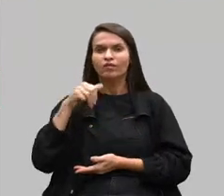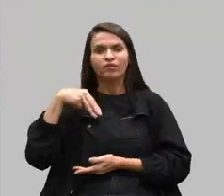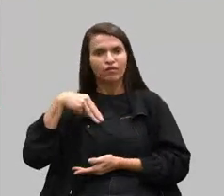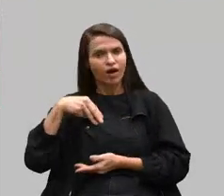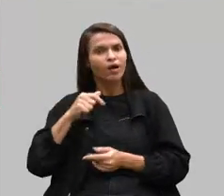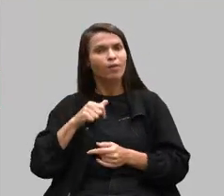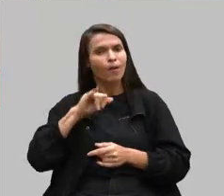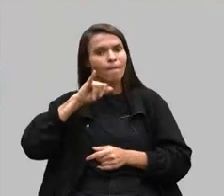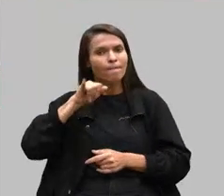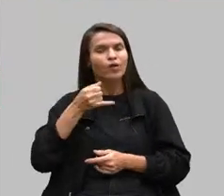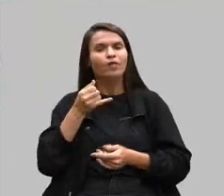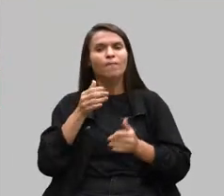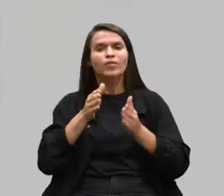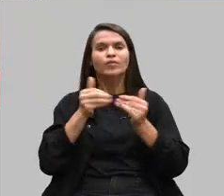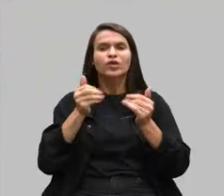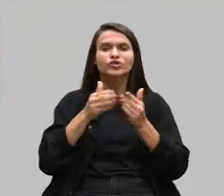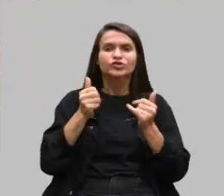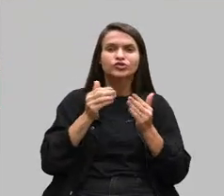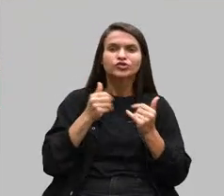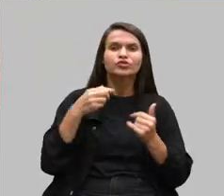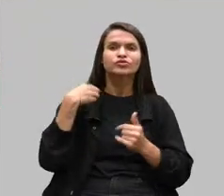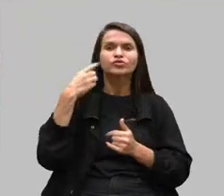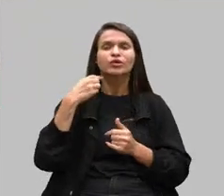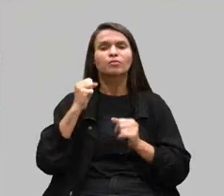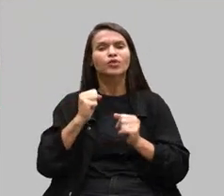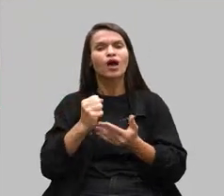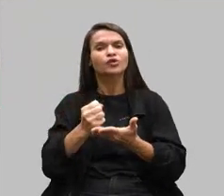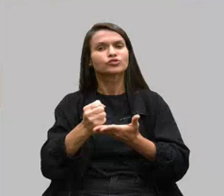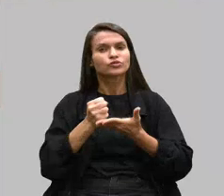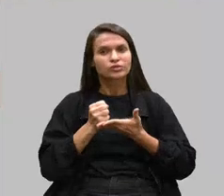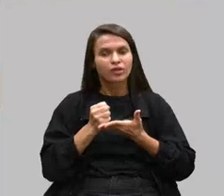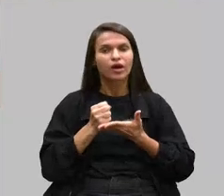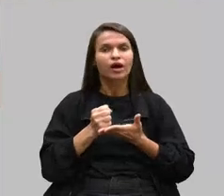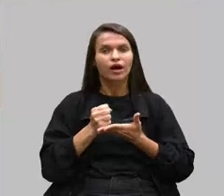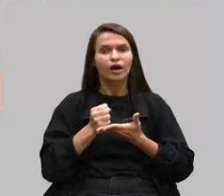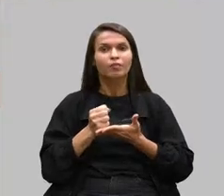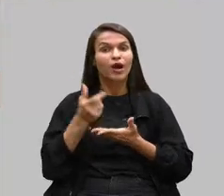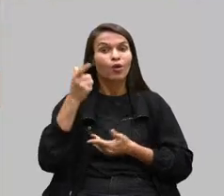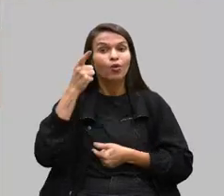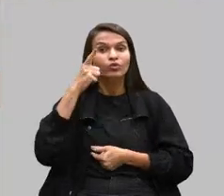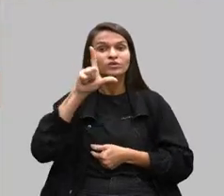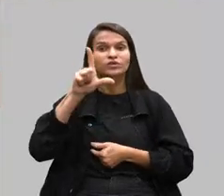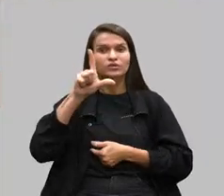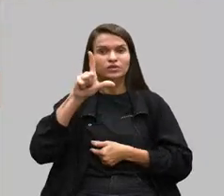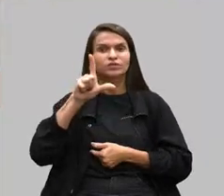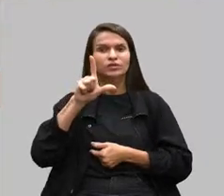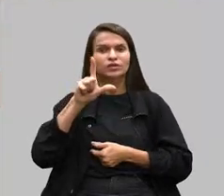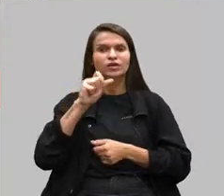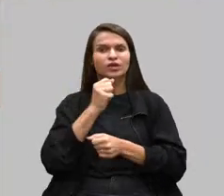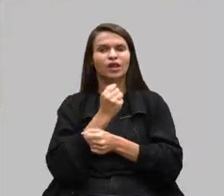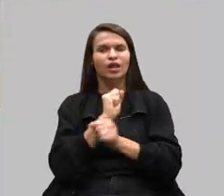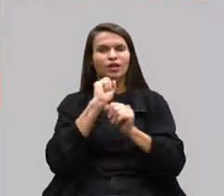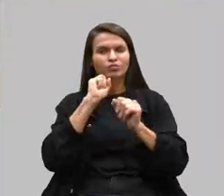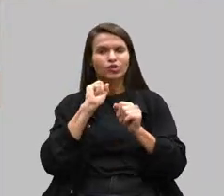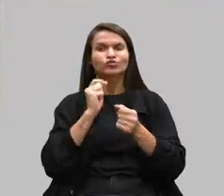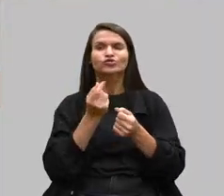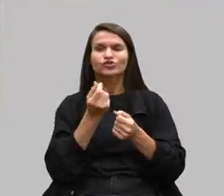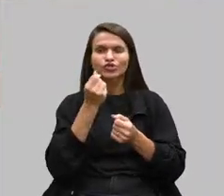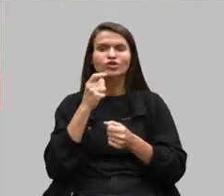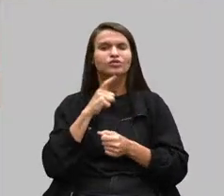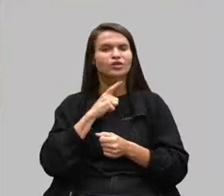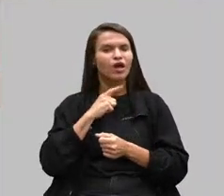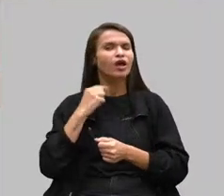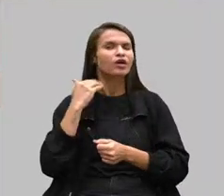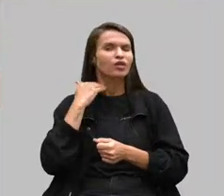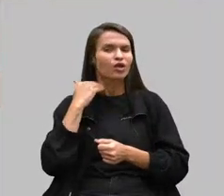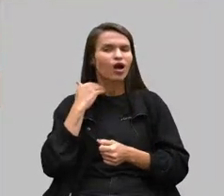pedir aí os deputados quem puder ajudar a gente chegar para conseguir que libere esse recurso o dinheiro tá na conta o povo tá cobrando